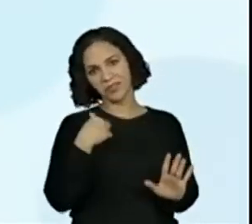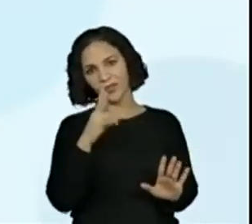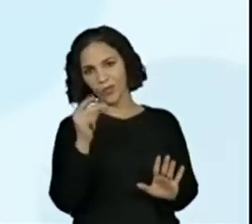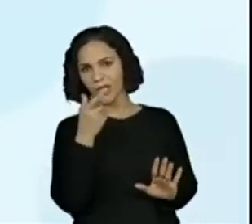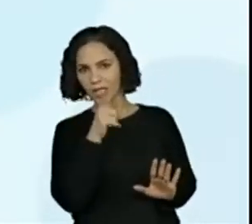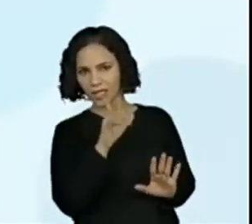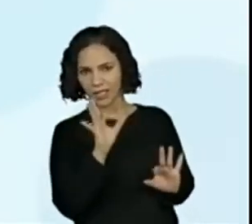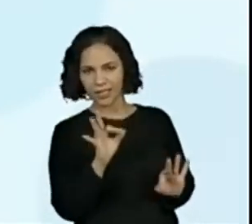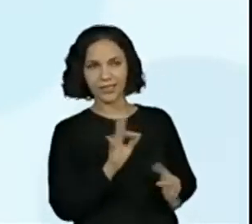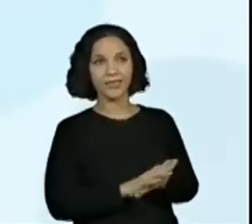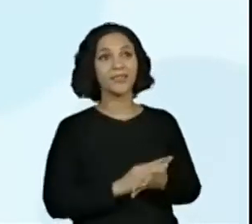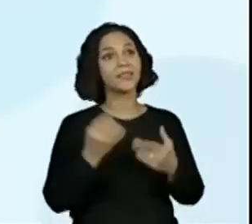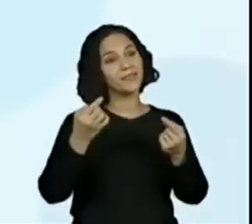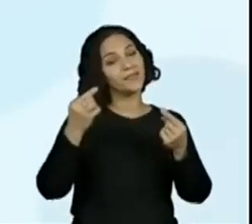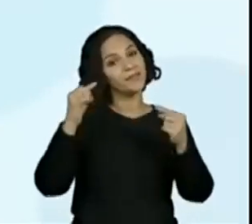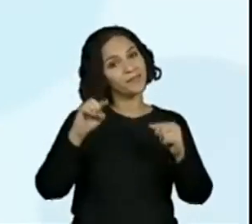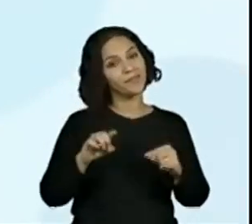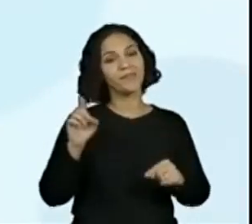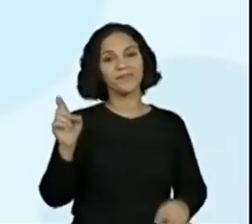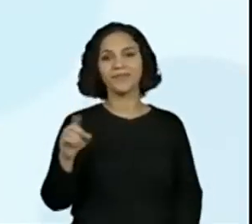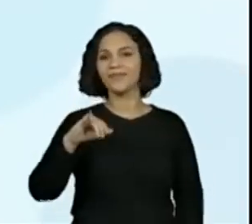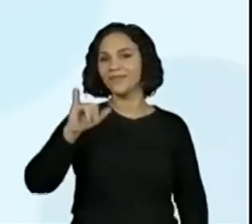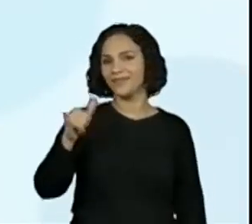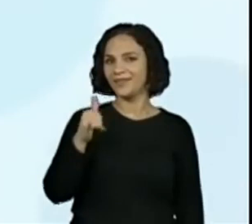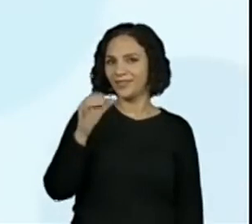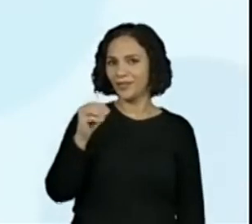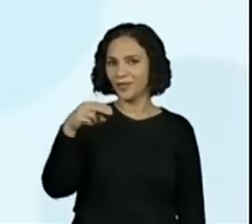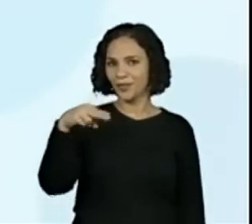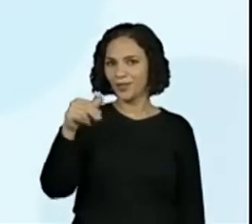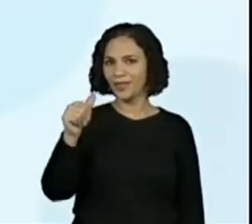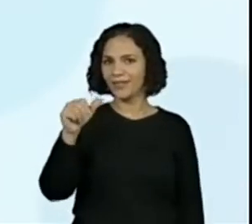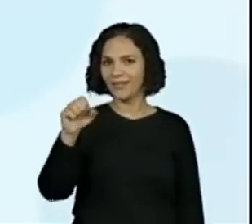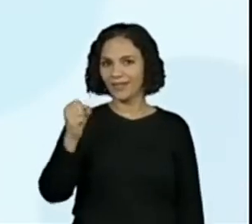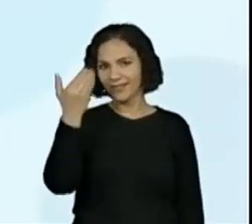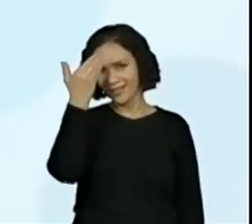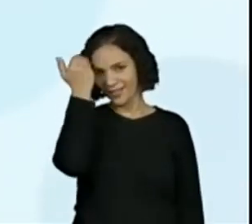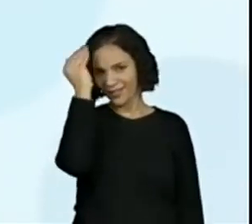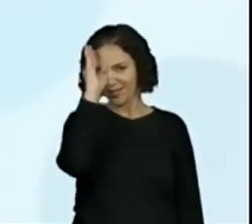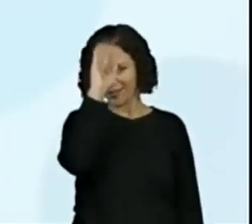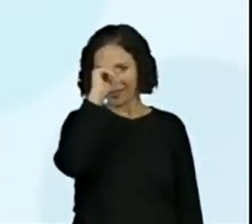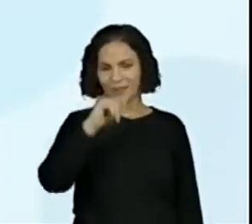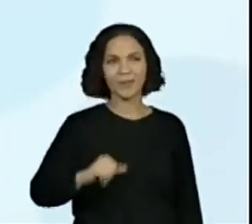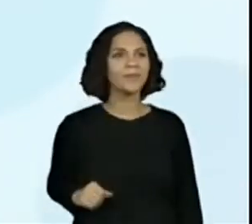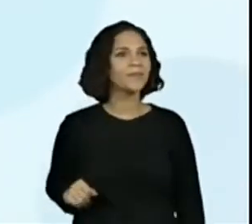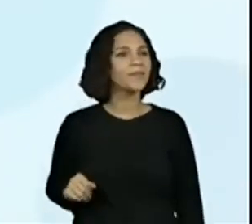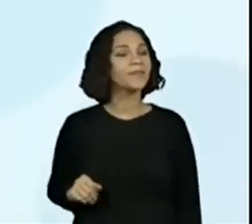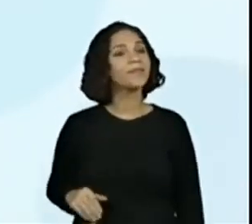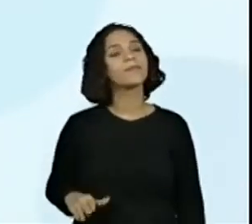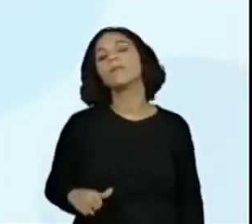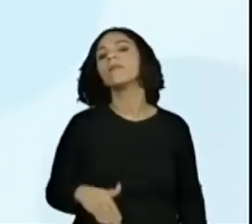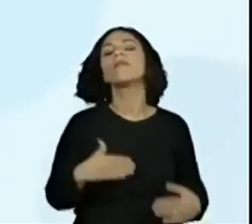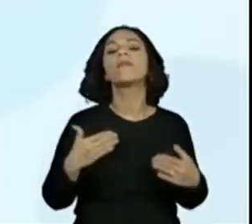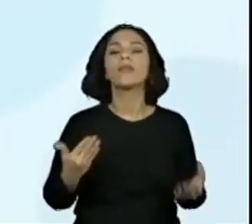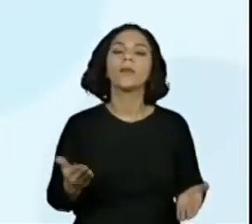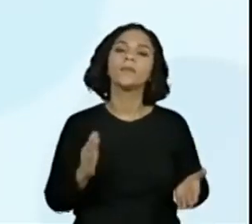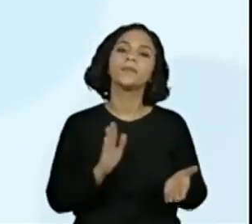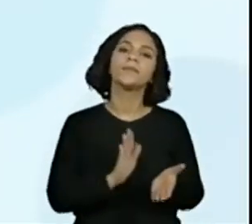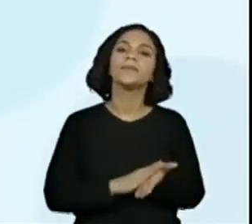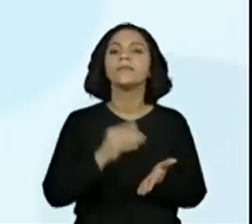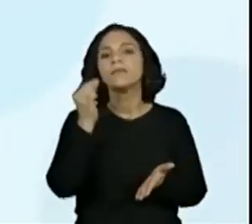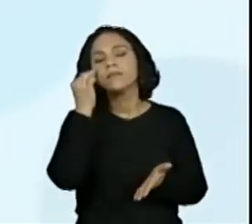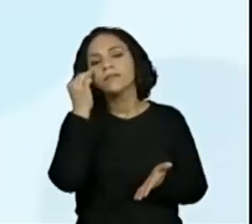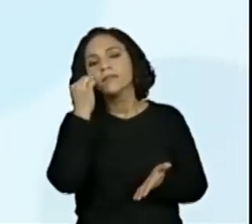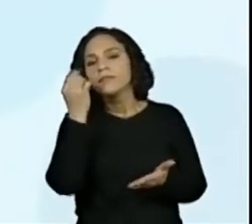a ganhadora E no caso aqui meu competidor zonas Então como é que vai funcionar professora